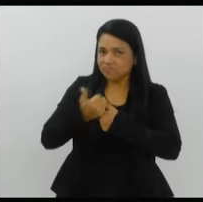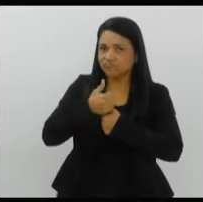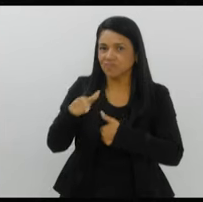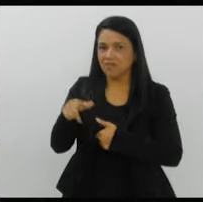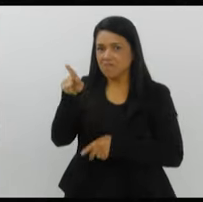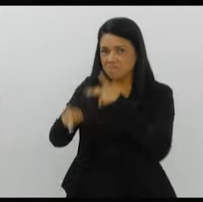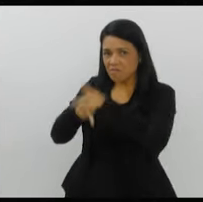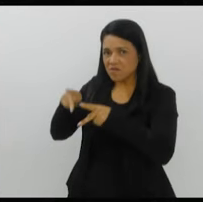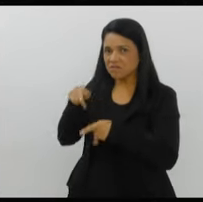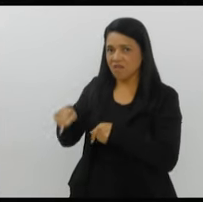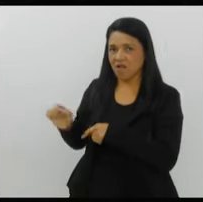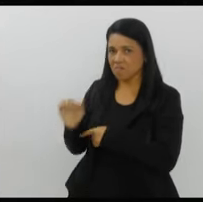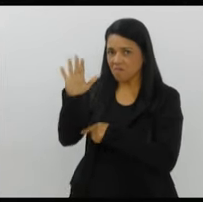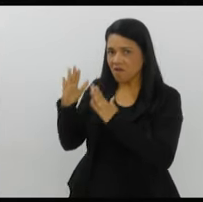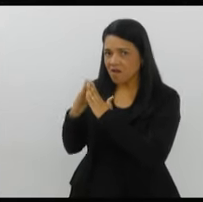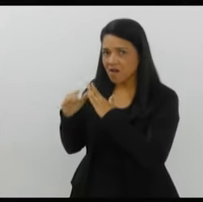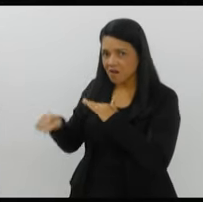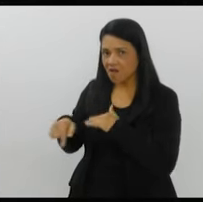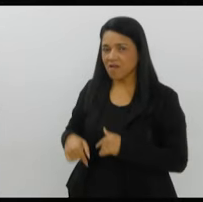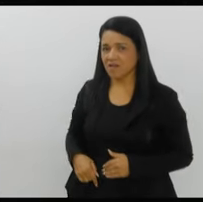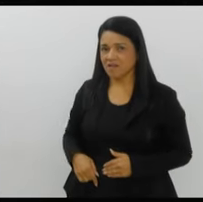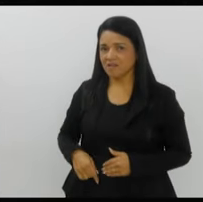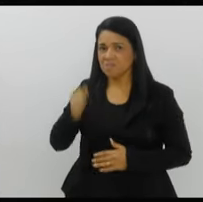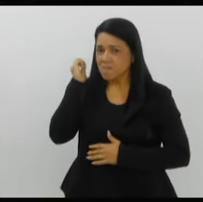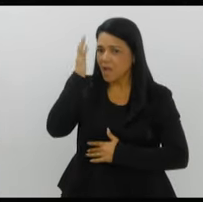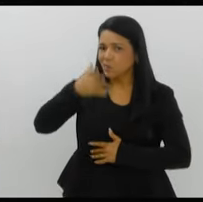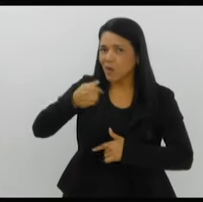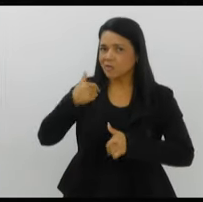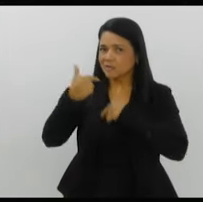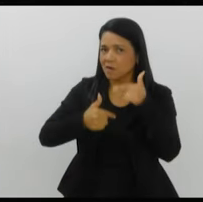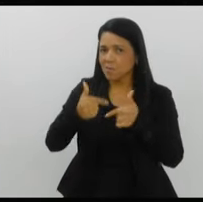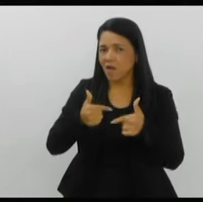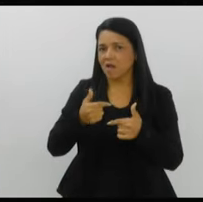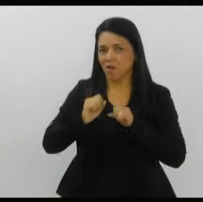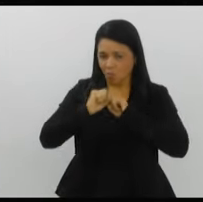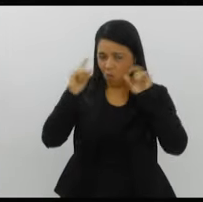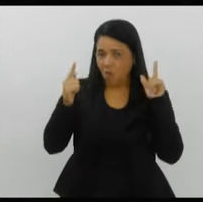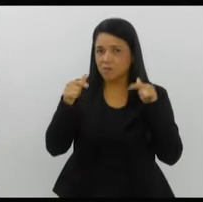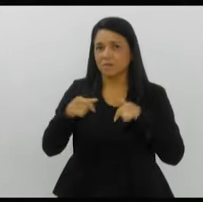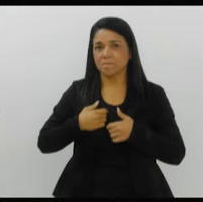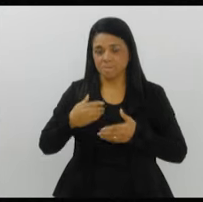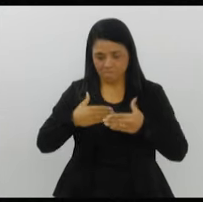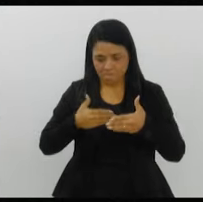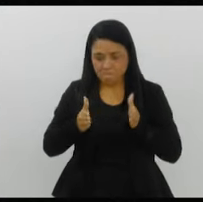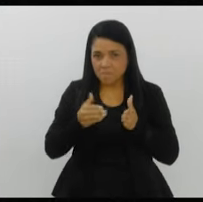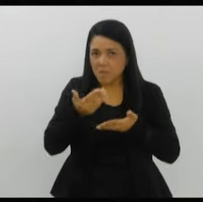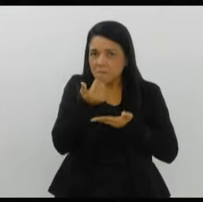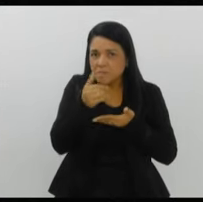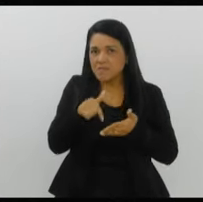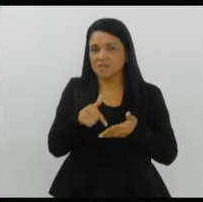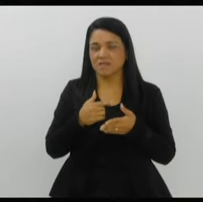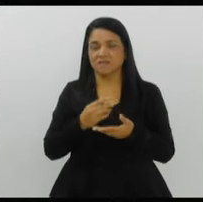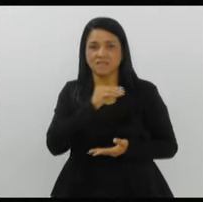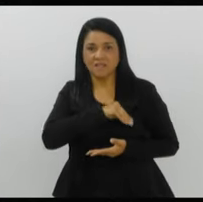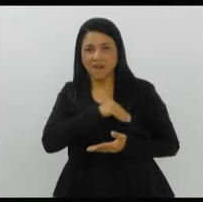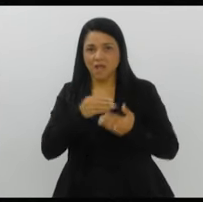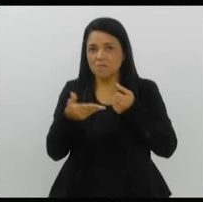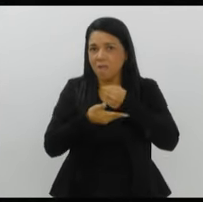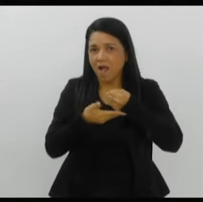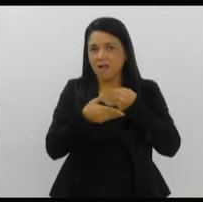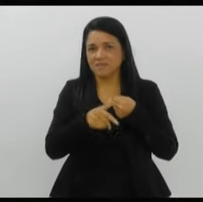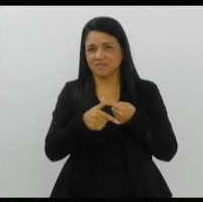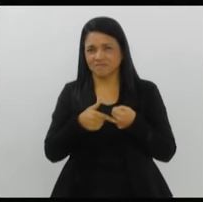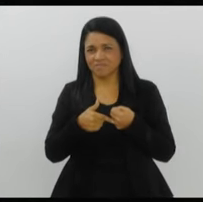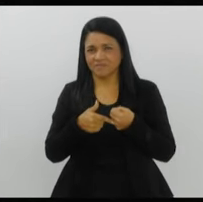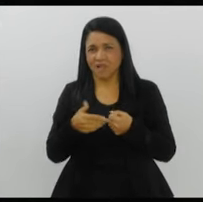estavam. Fica no lugar do cidadão de bem que sai de madrugada para trabalhar, que leva marmita, que ganha salário mínimo, depois toma